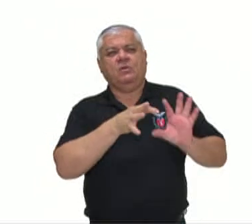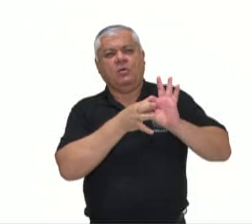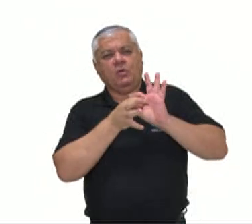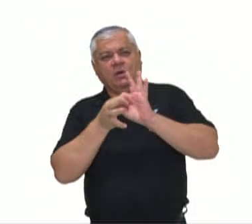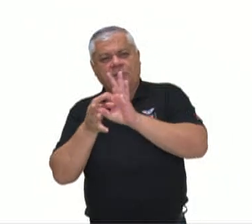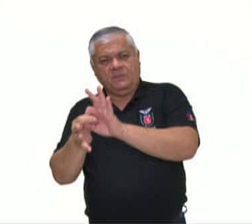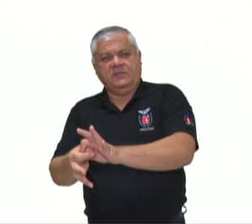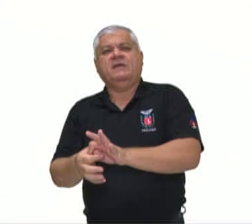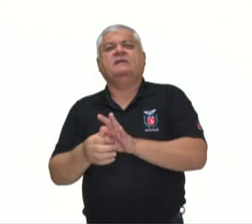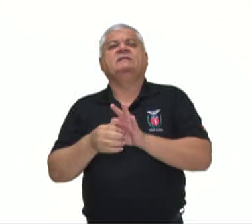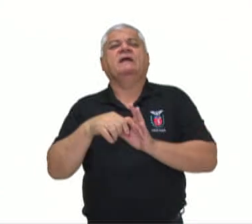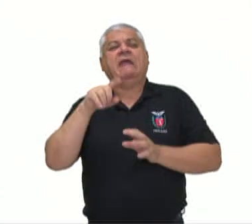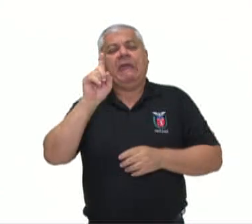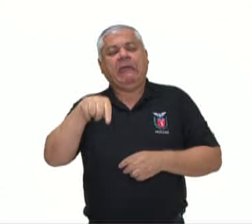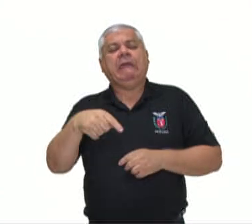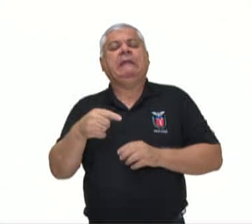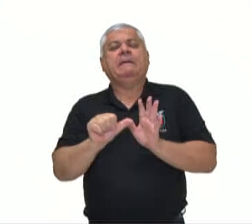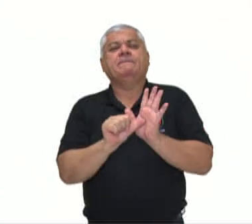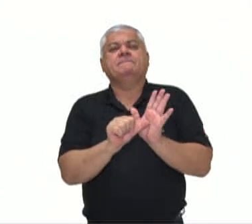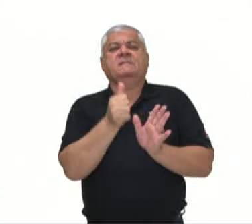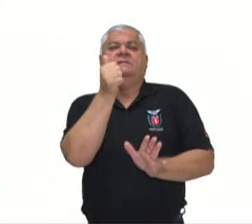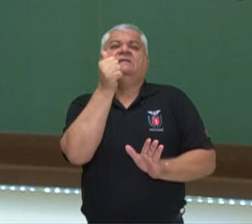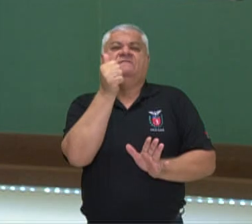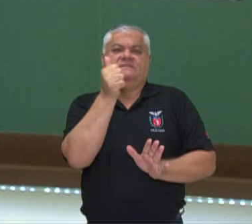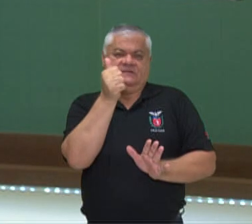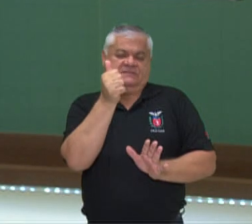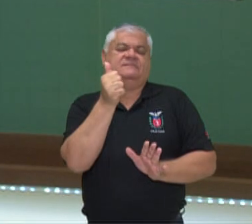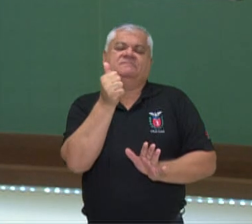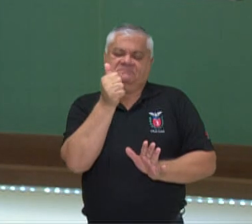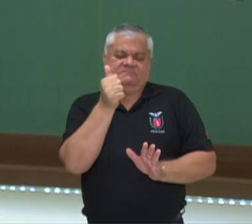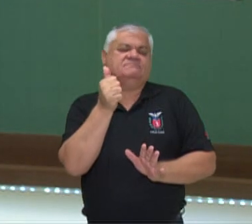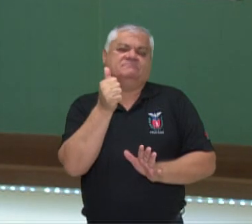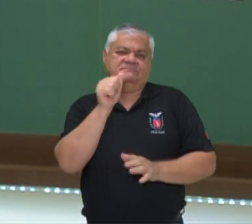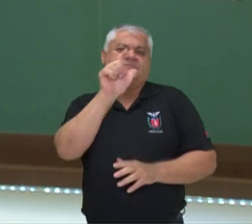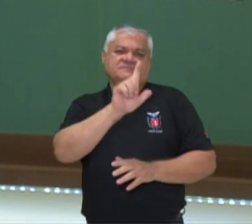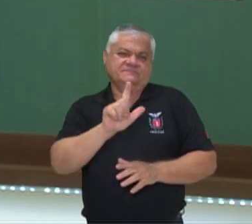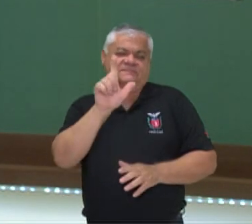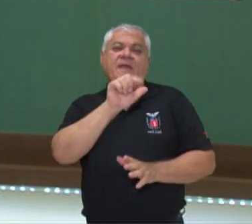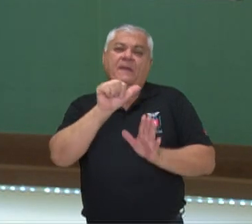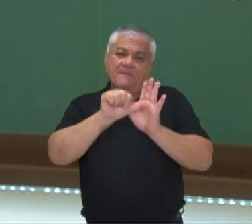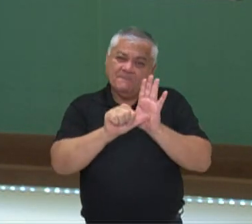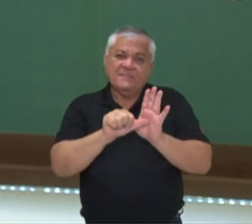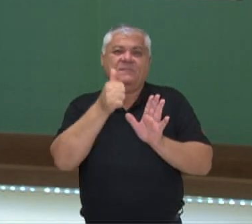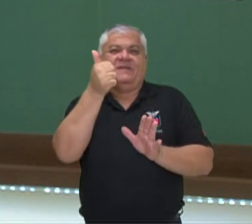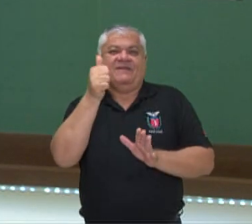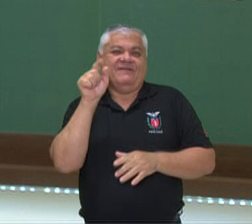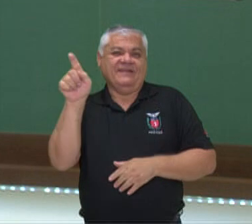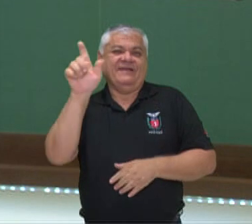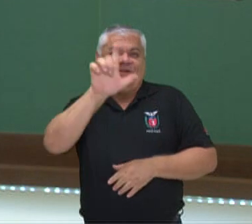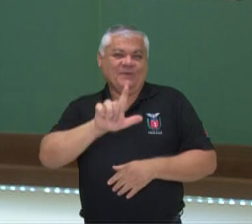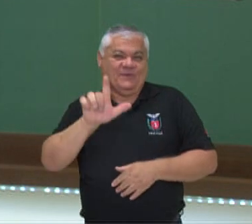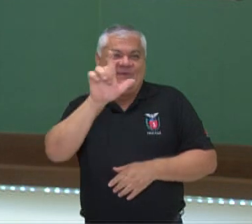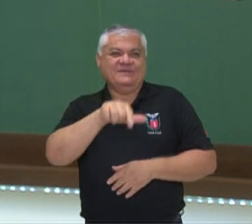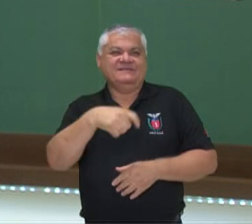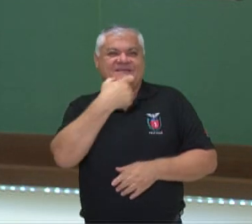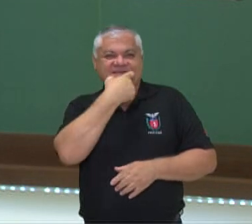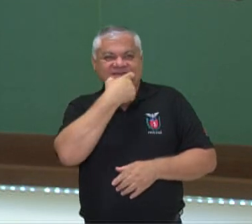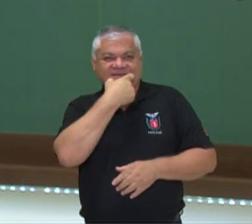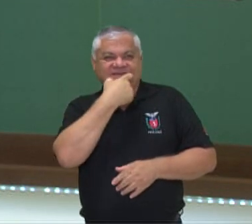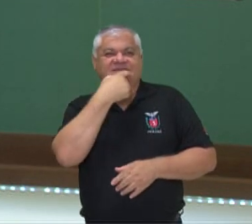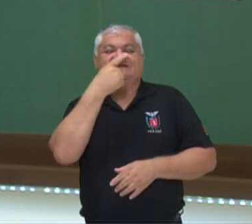homes. Em 1948, também a cidade de Londres sediou os Jogos Olímpicos, não só